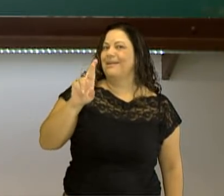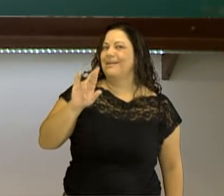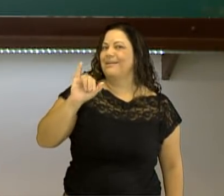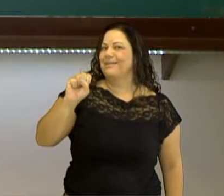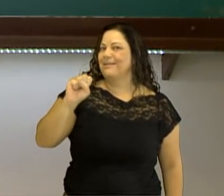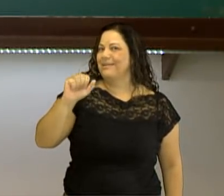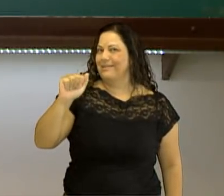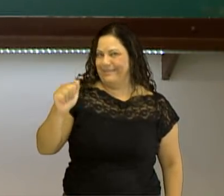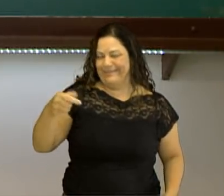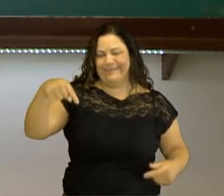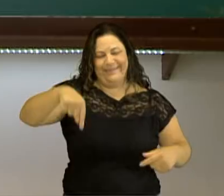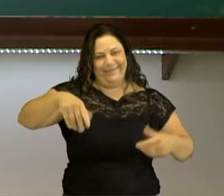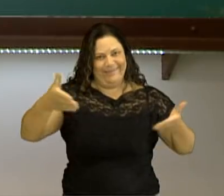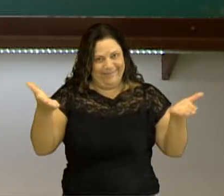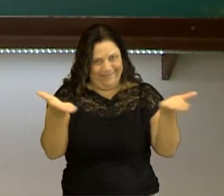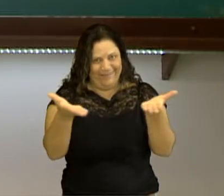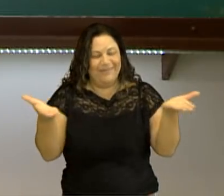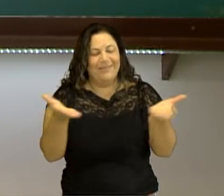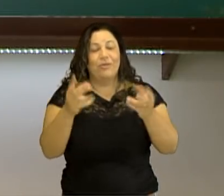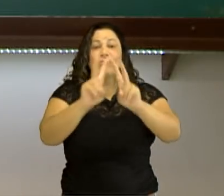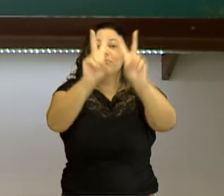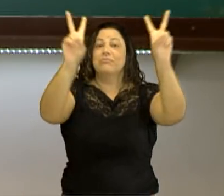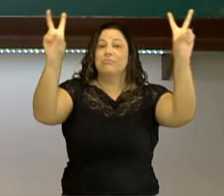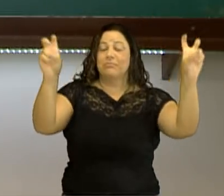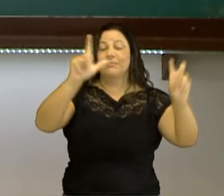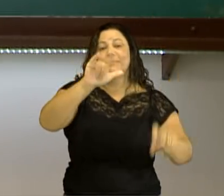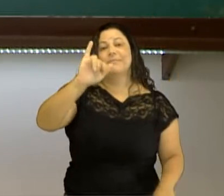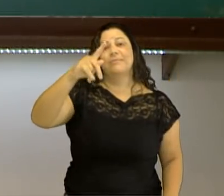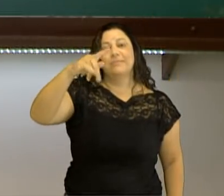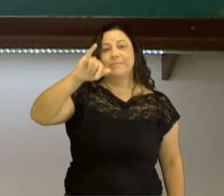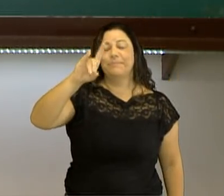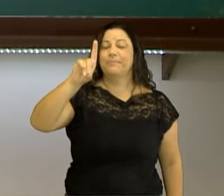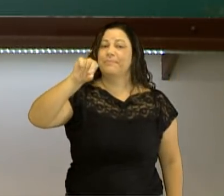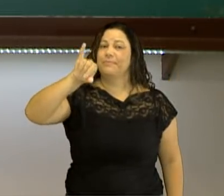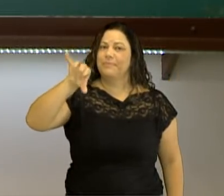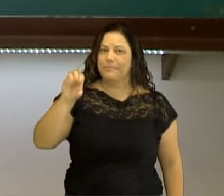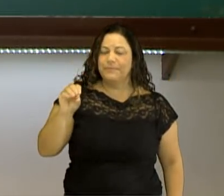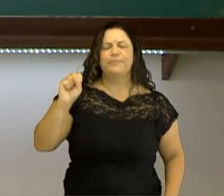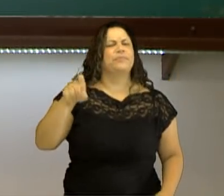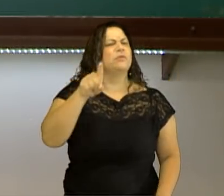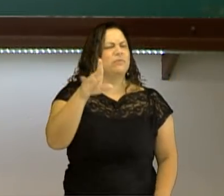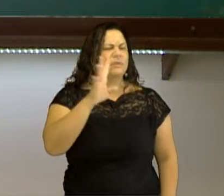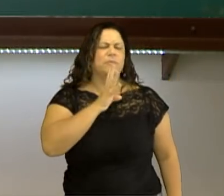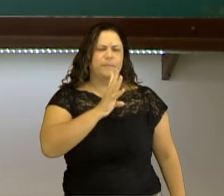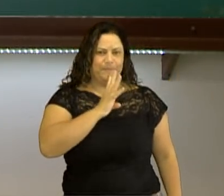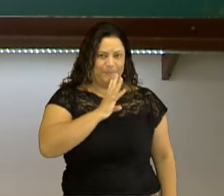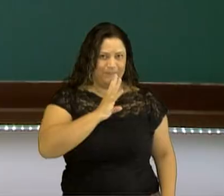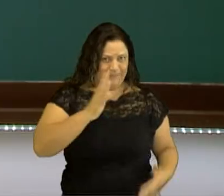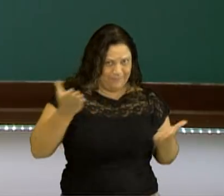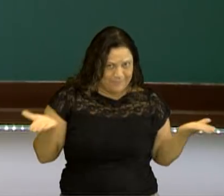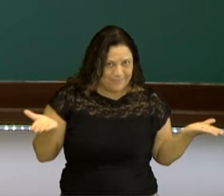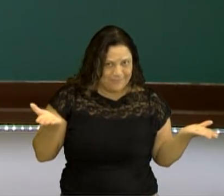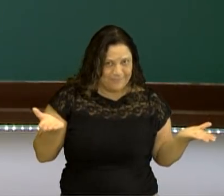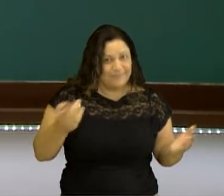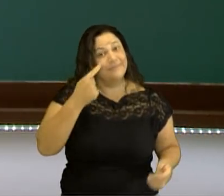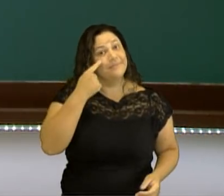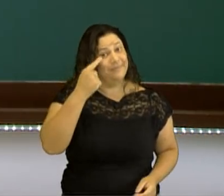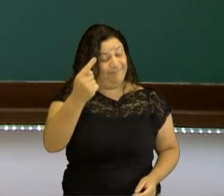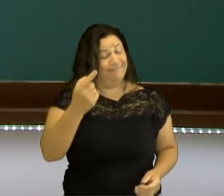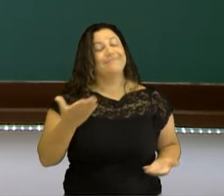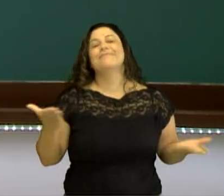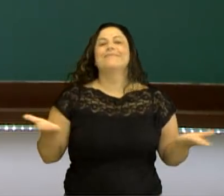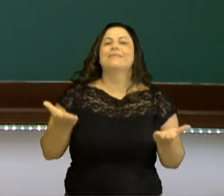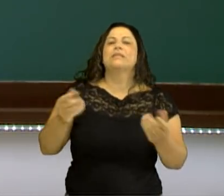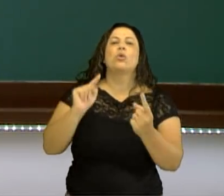na aula de hoje nós vamos falar sobre os lipídios. Você já ouviu falar deles? Então vamos lá. Quais são os